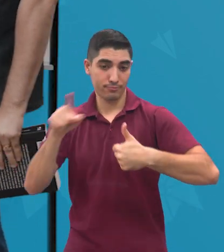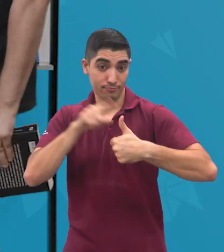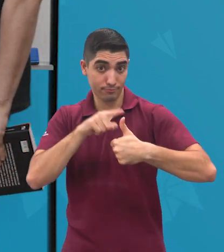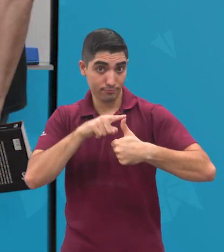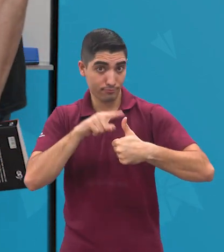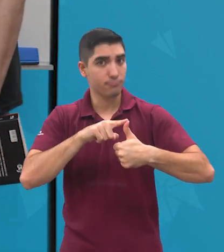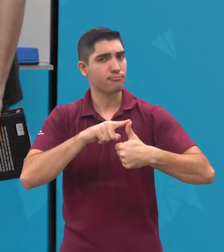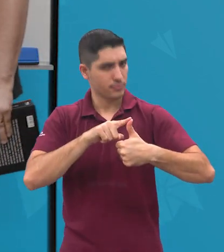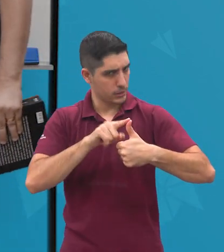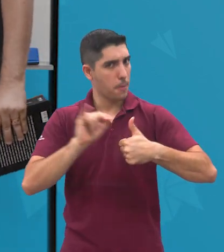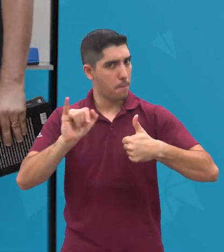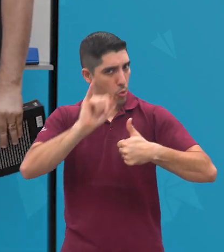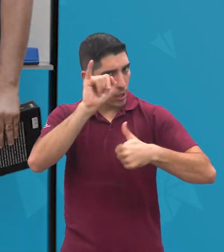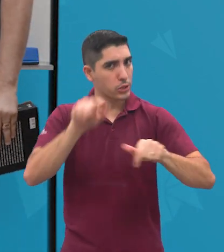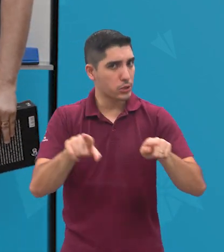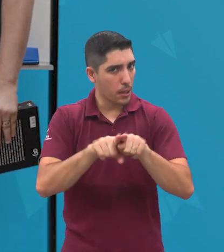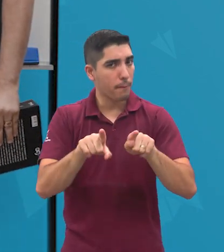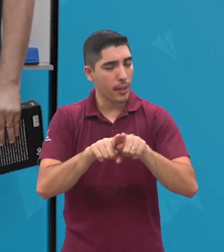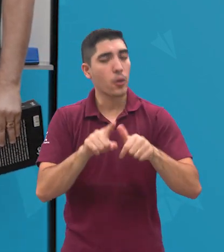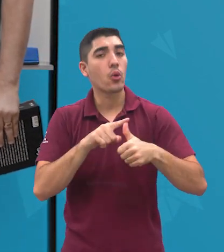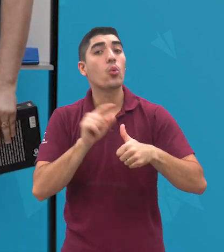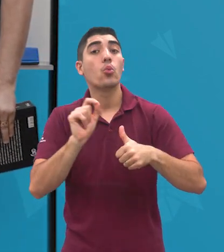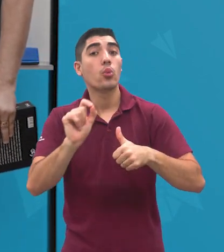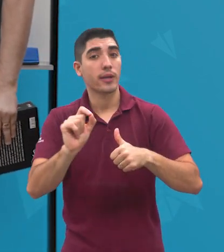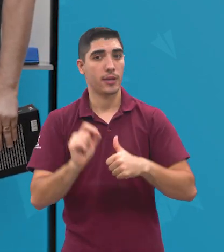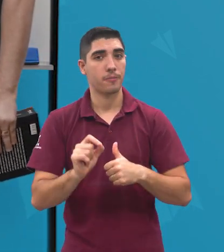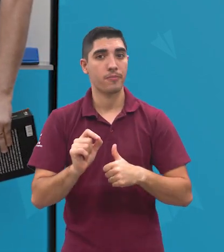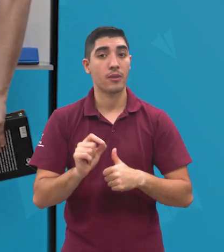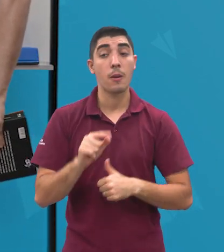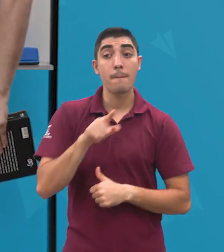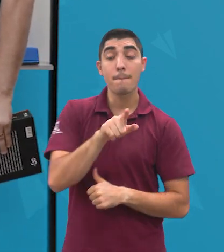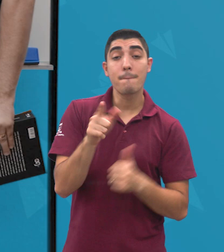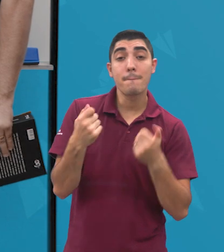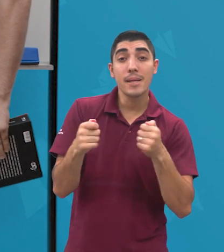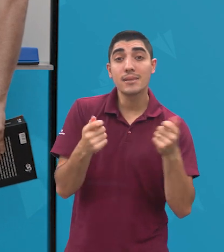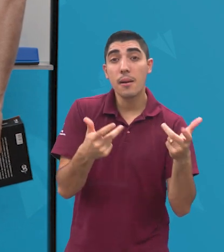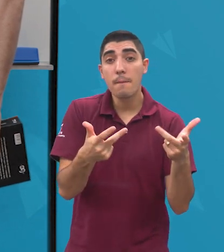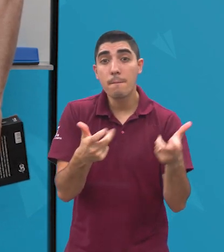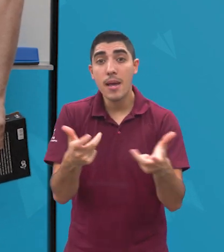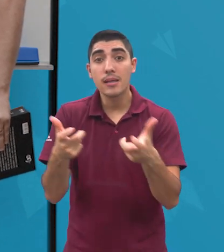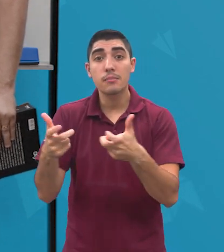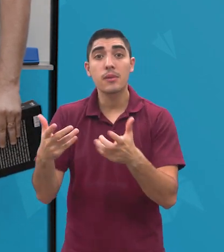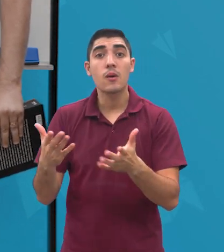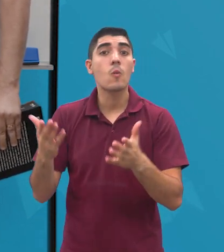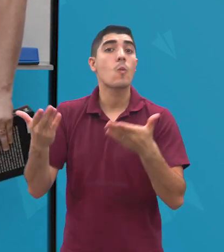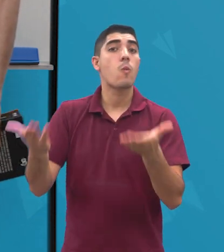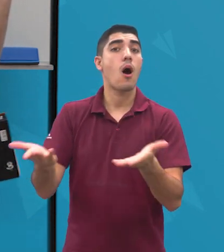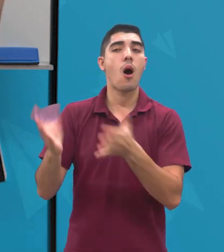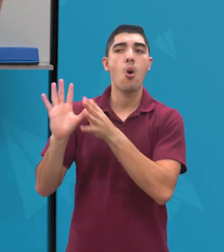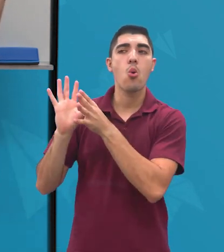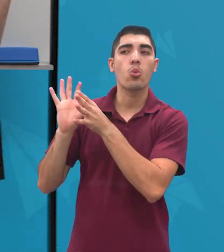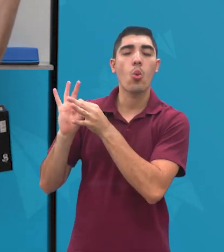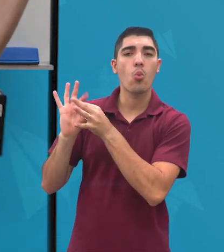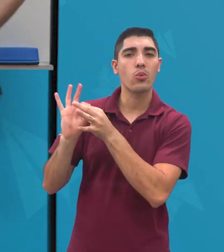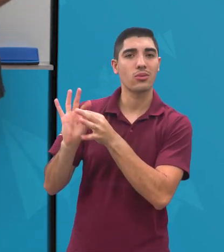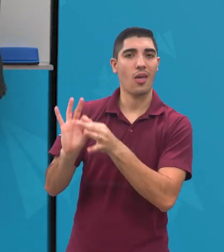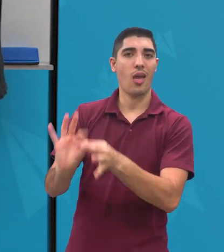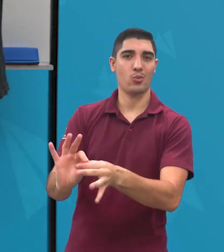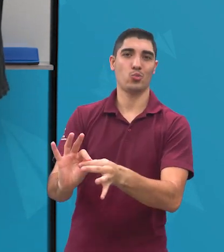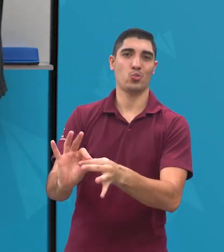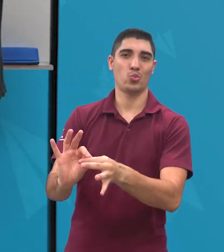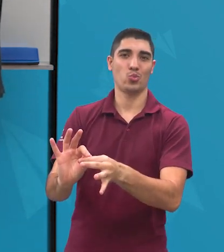importante, é preciso considerar os contextos em que tudo isso daqui